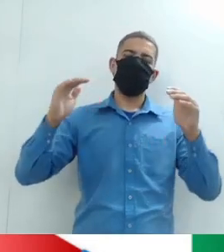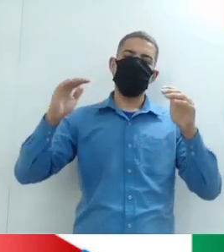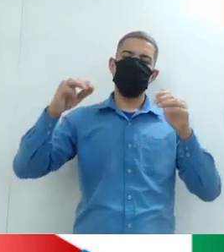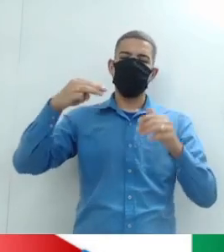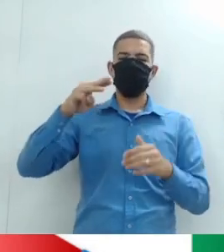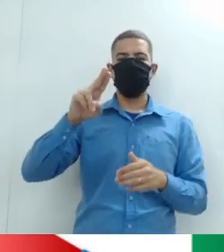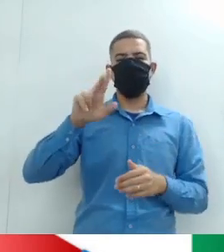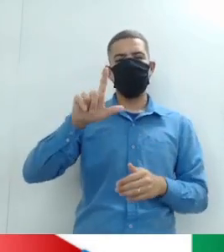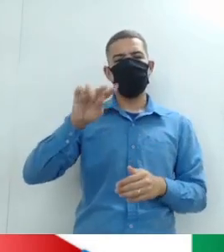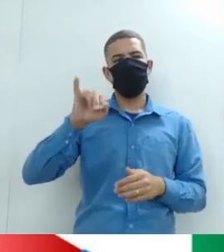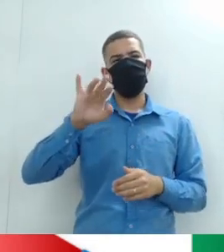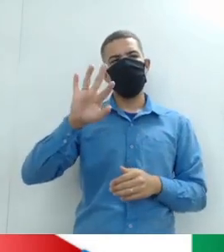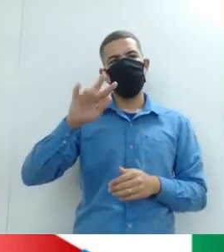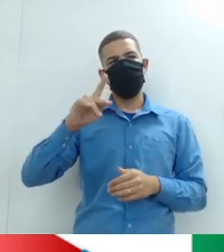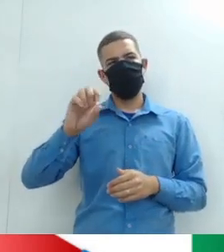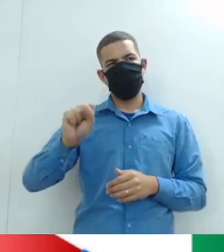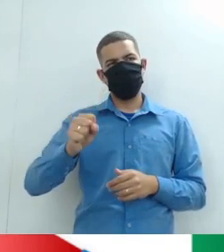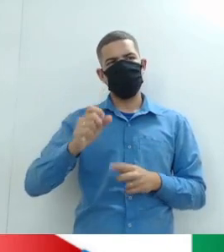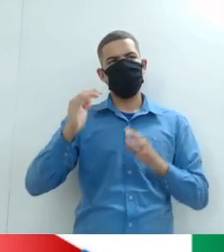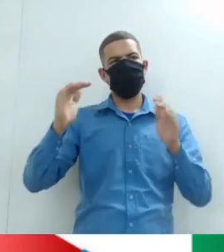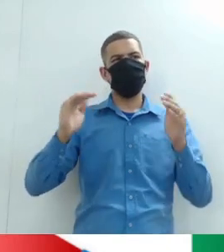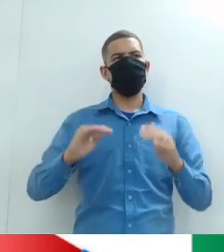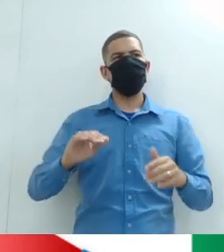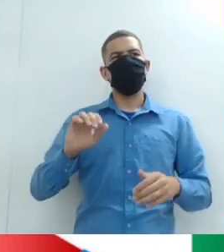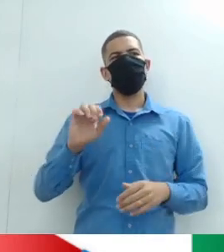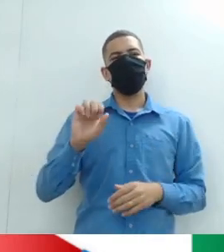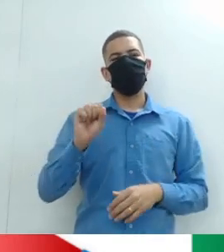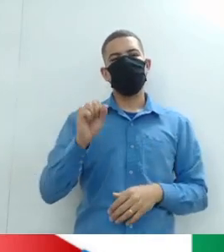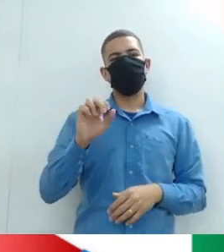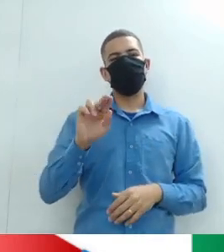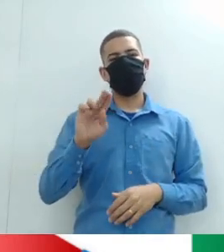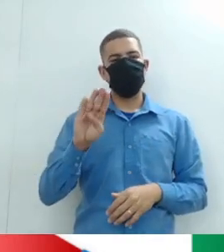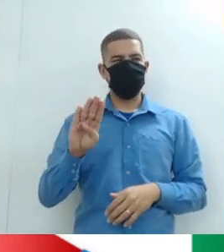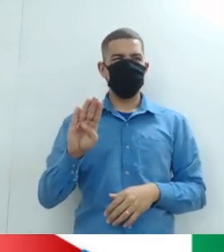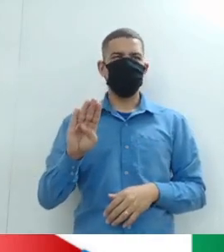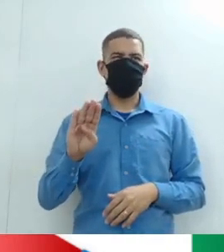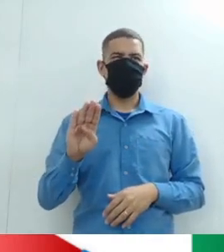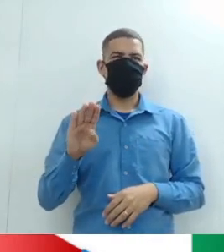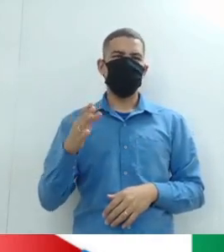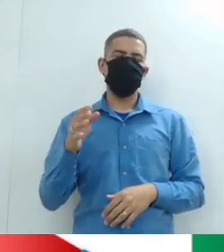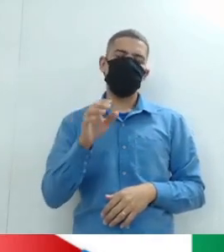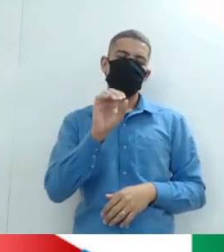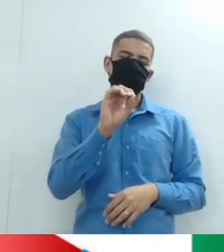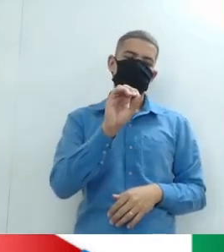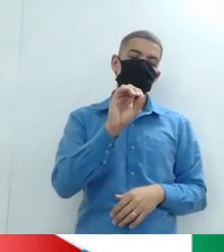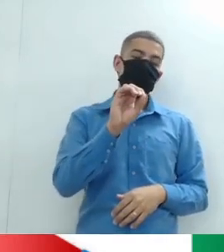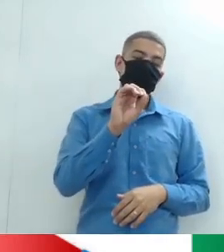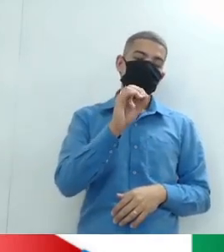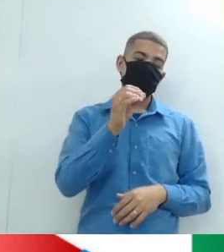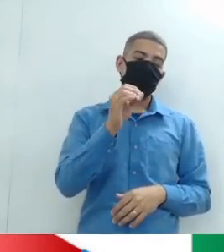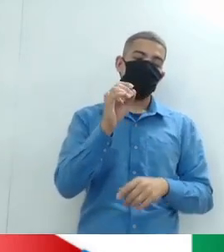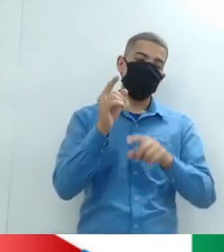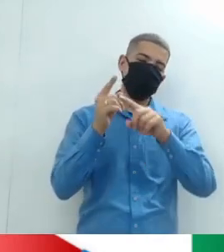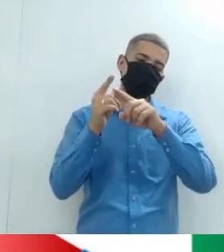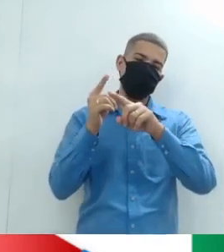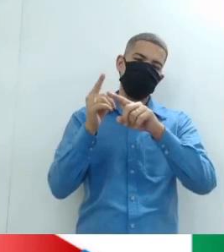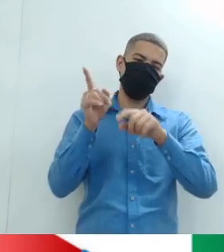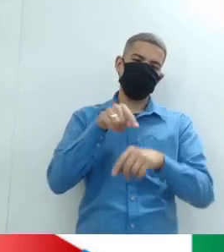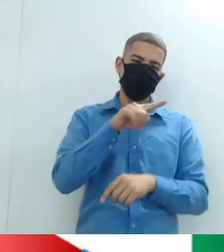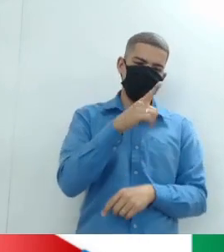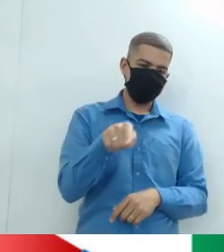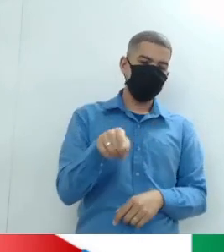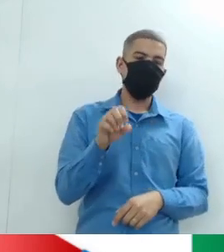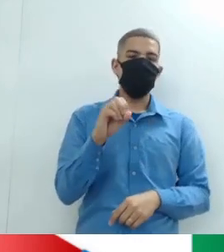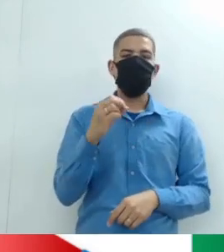deles os submúltiplos. É só usar a vírgula ou cancelar os zeros, não esquece disso, tá bom?